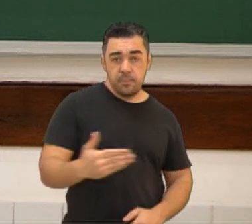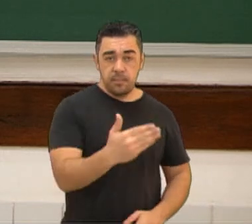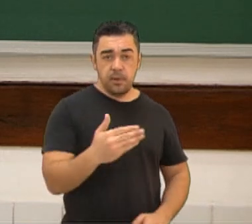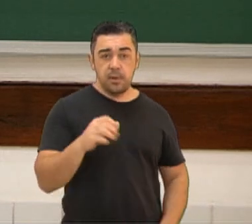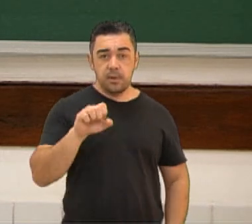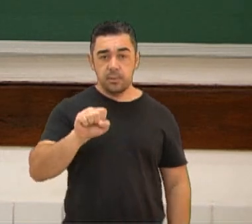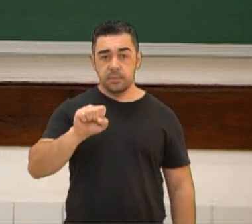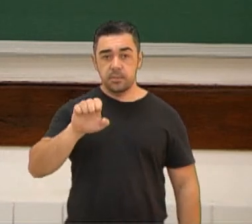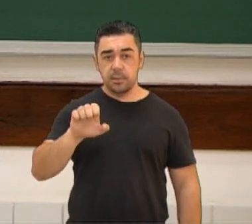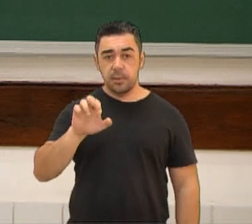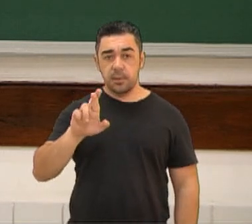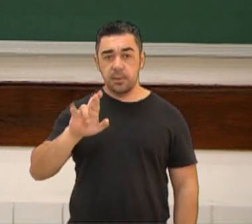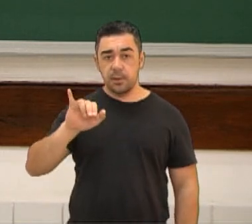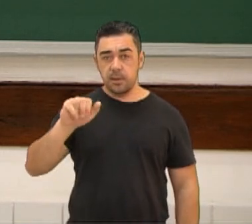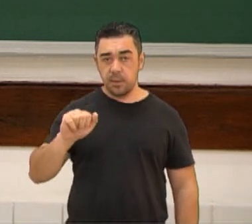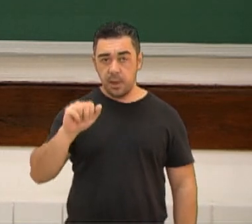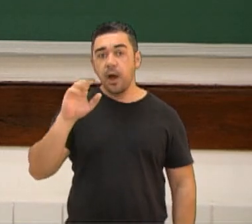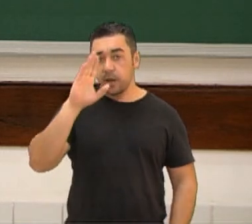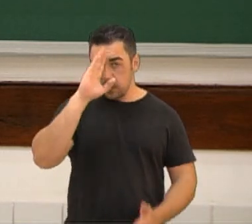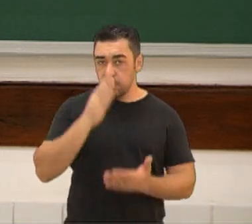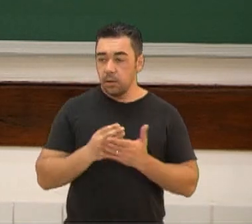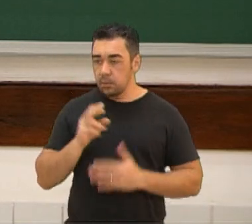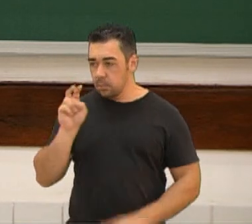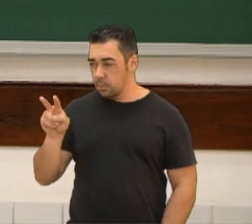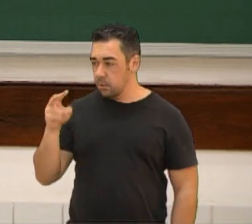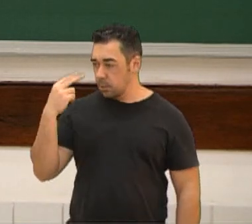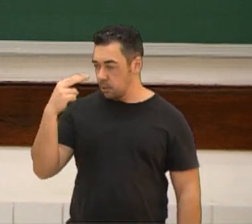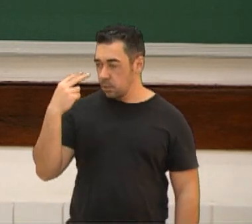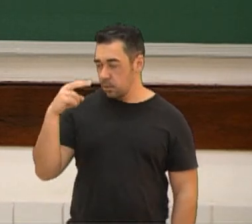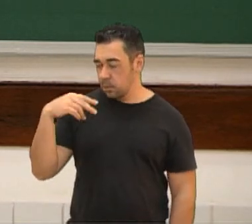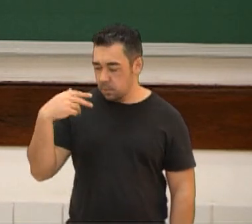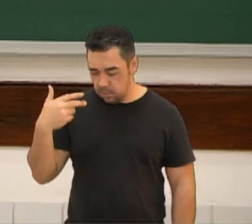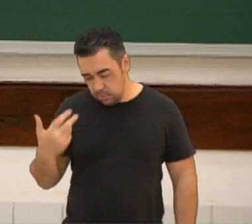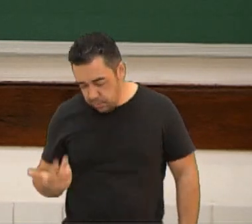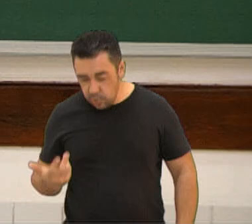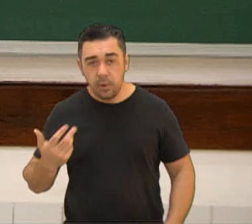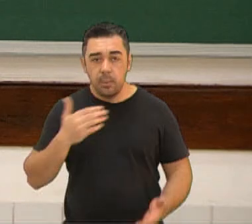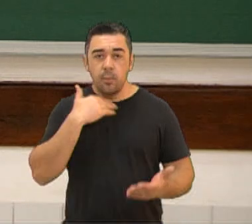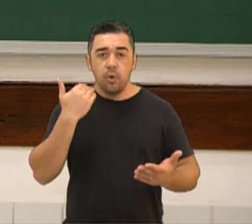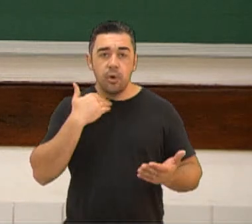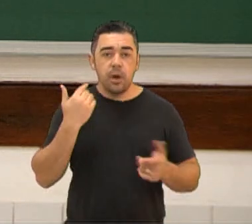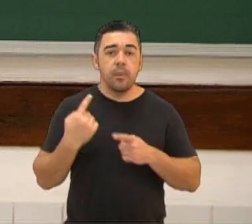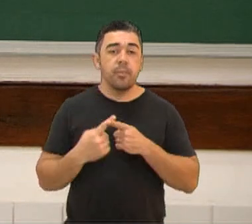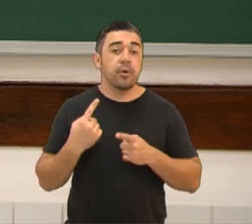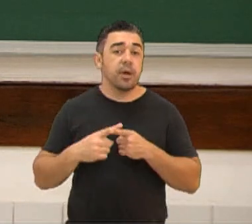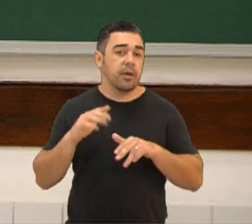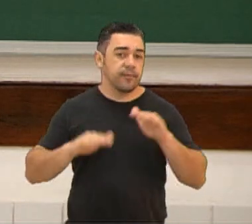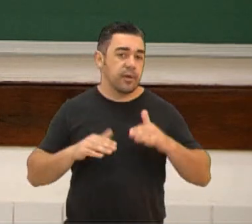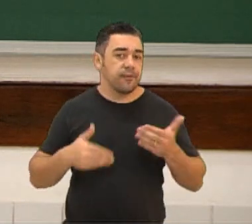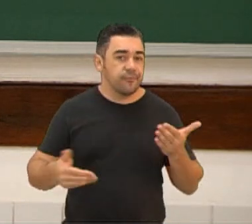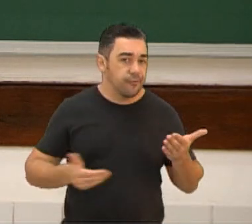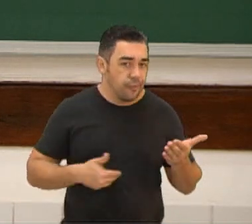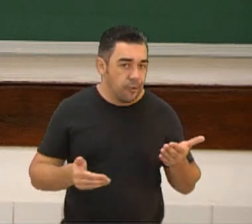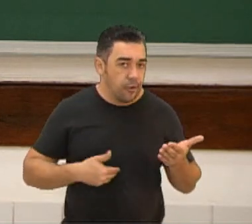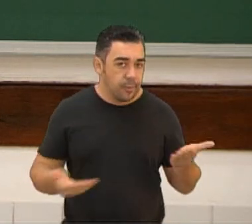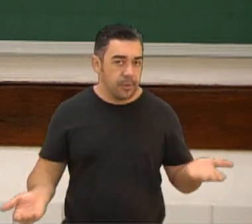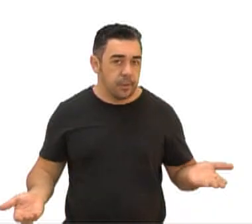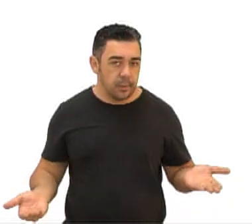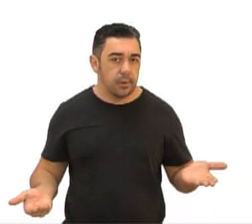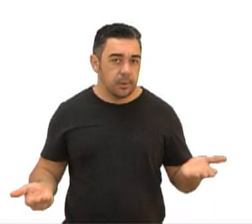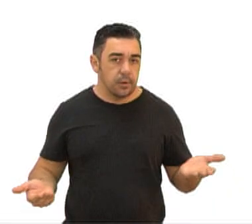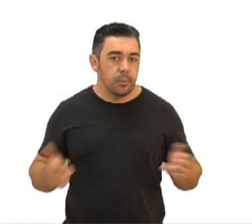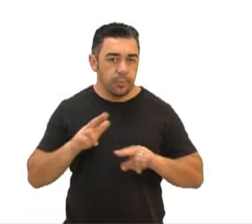morriam se jogando em alto mar. Muitos marujos, na verdade, eles eram jogados no navio porque eles morriam de